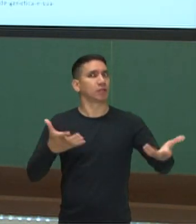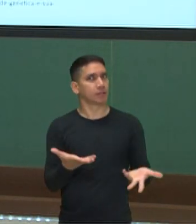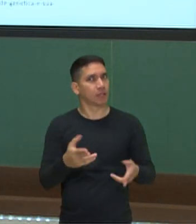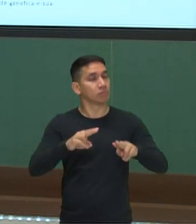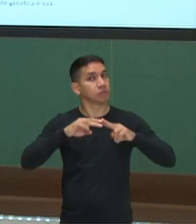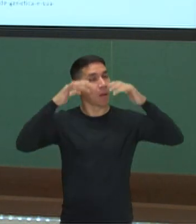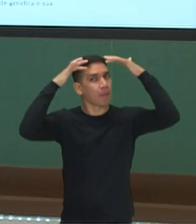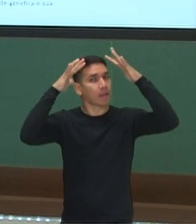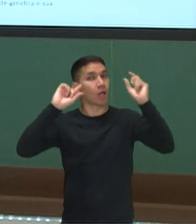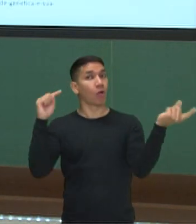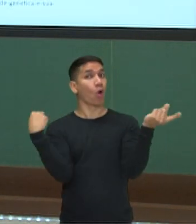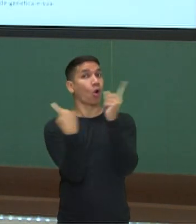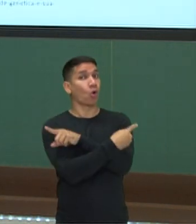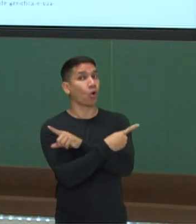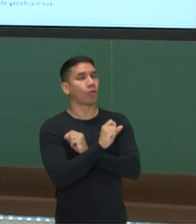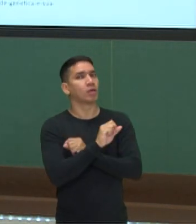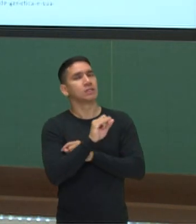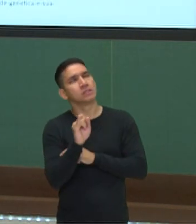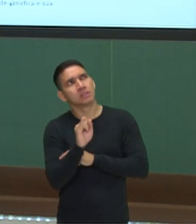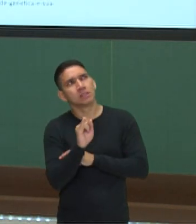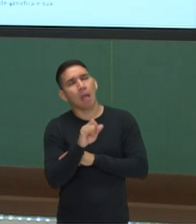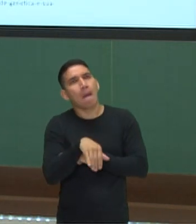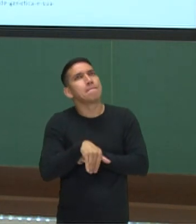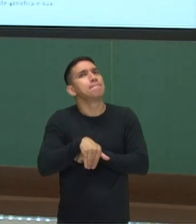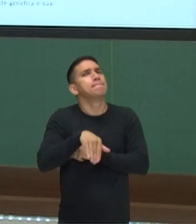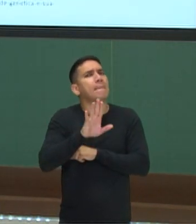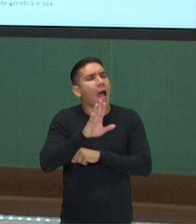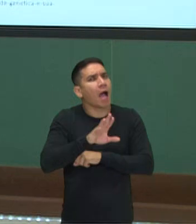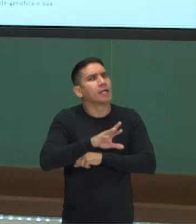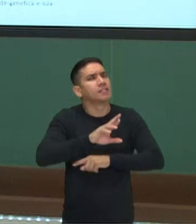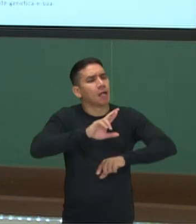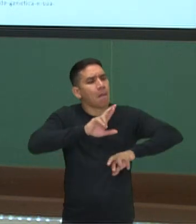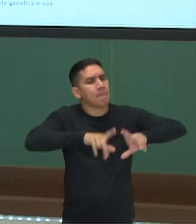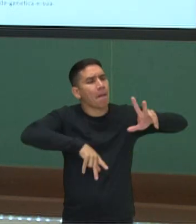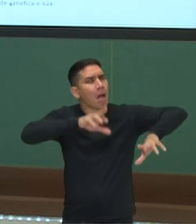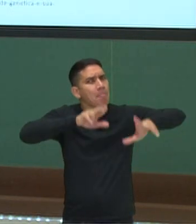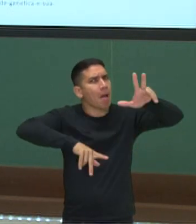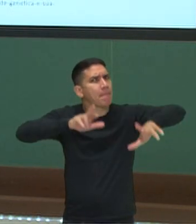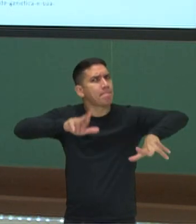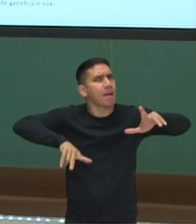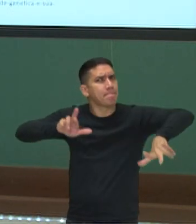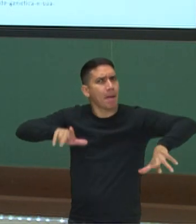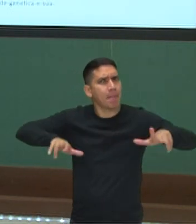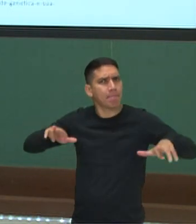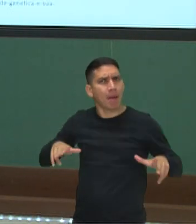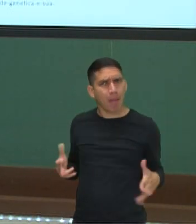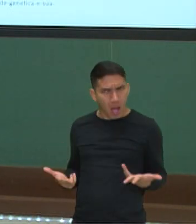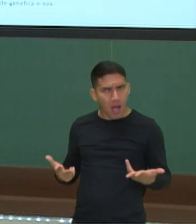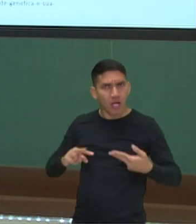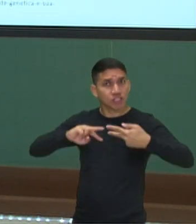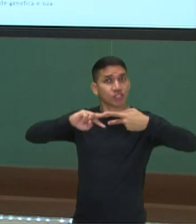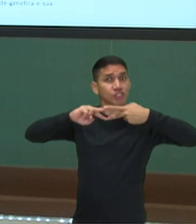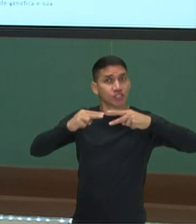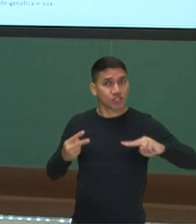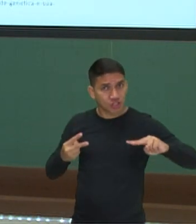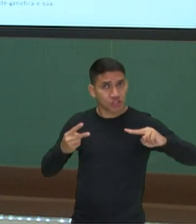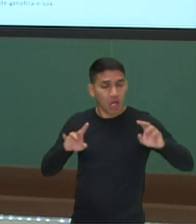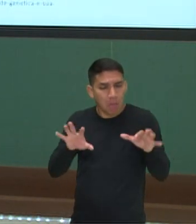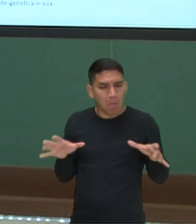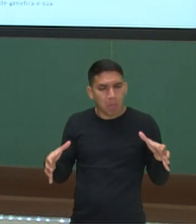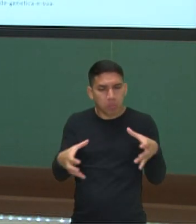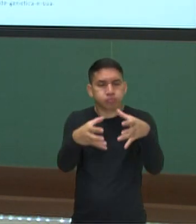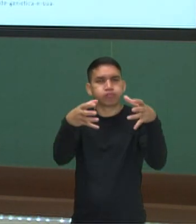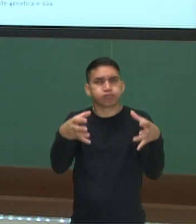aqui na situação inversa. Quanto maior, quanto mais alta a variabilidade genética numa